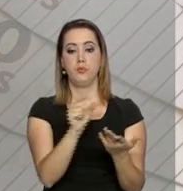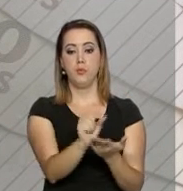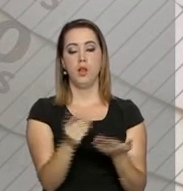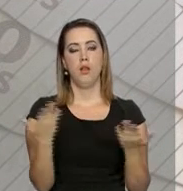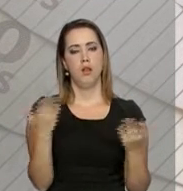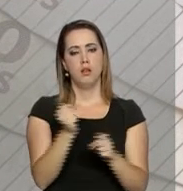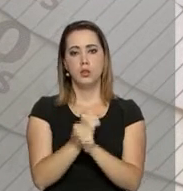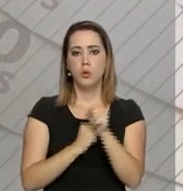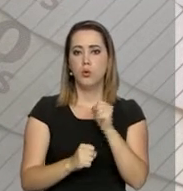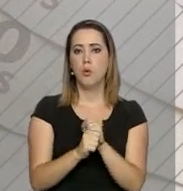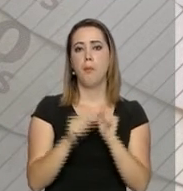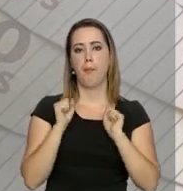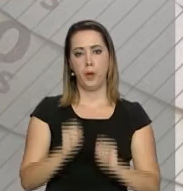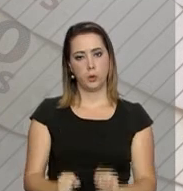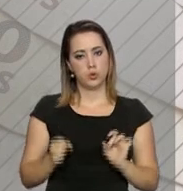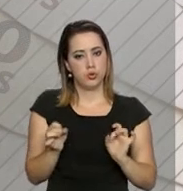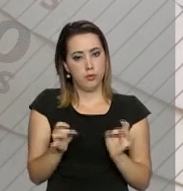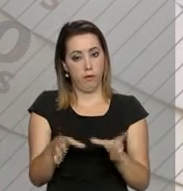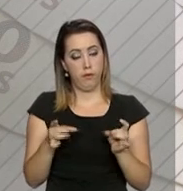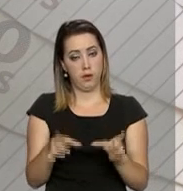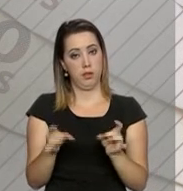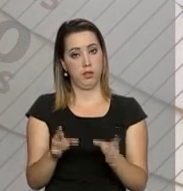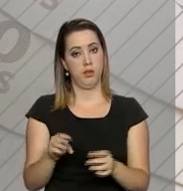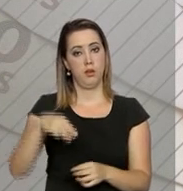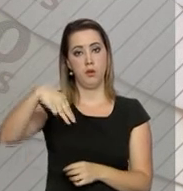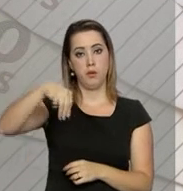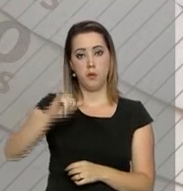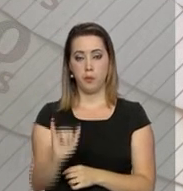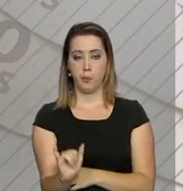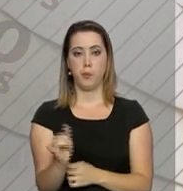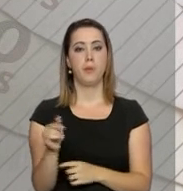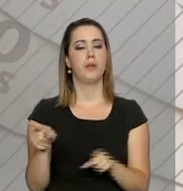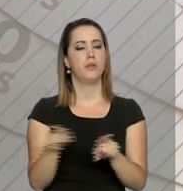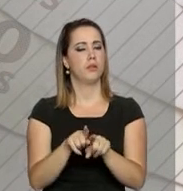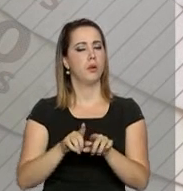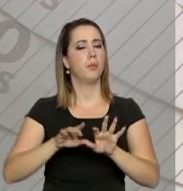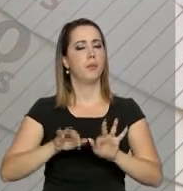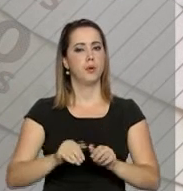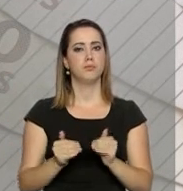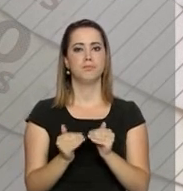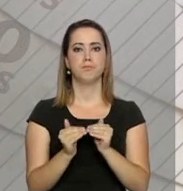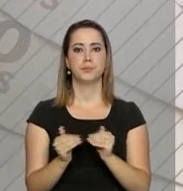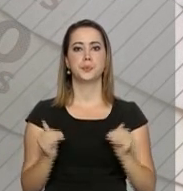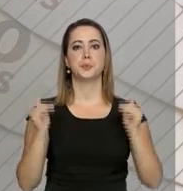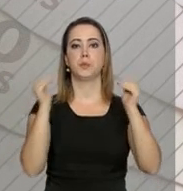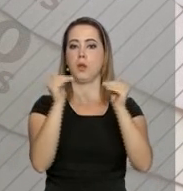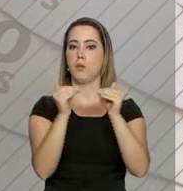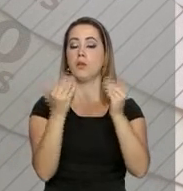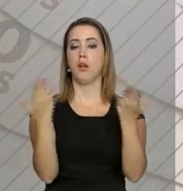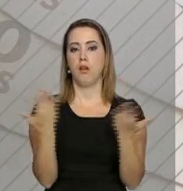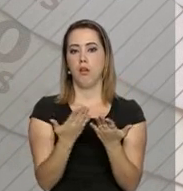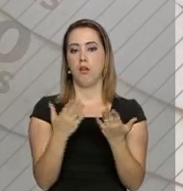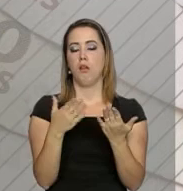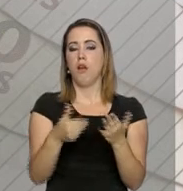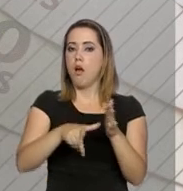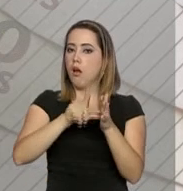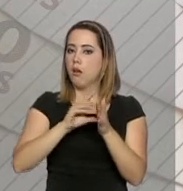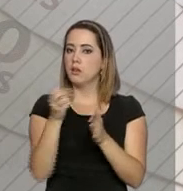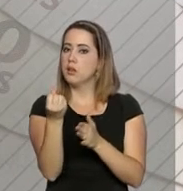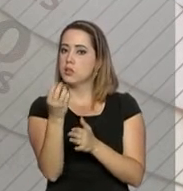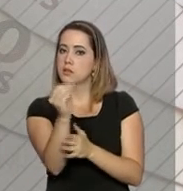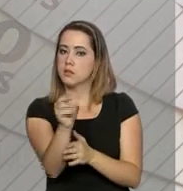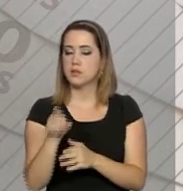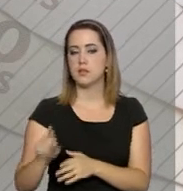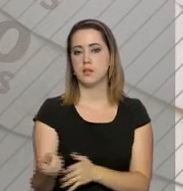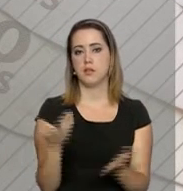anual de faturamento do microempreendedor individual mei também vai aumentar passando de 60 mil para 81 mil